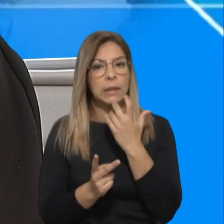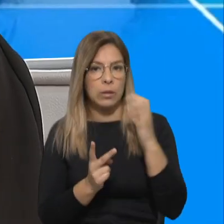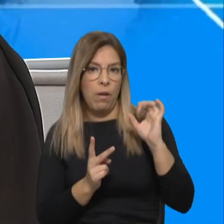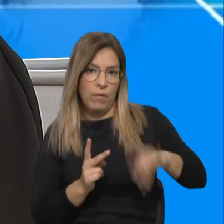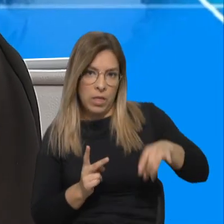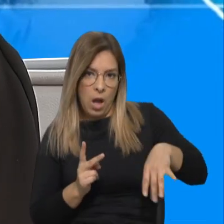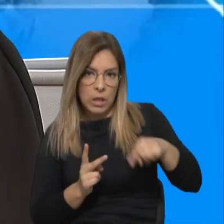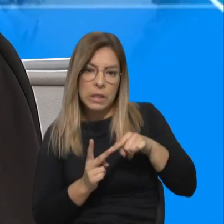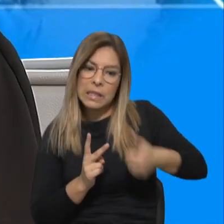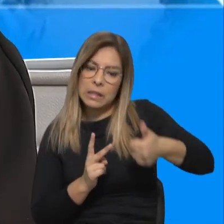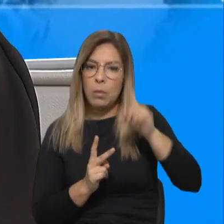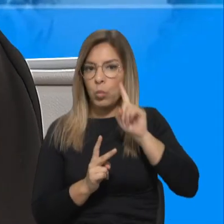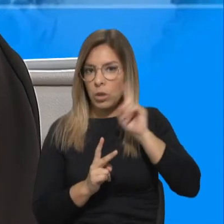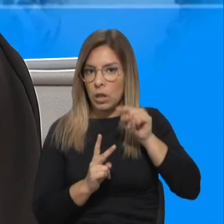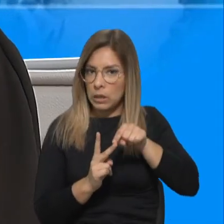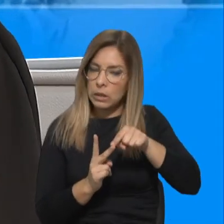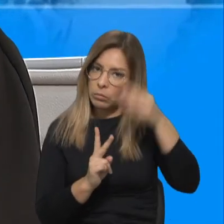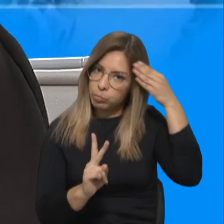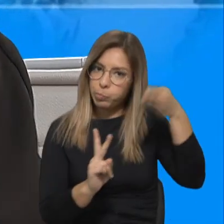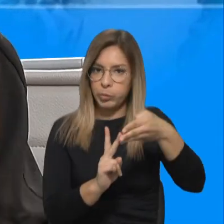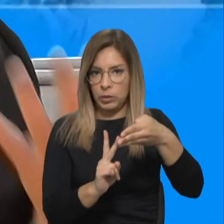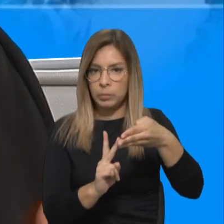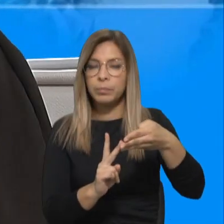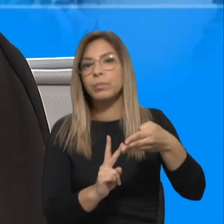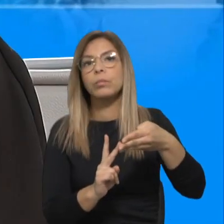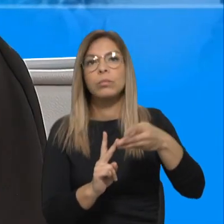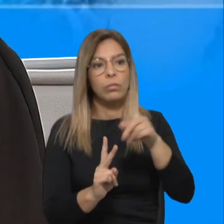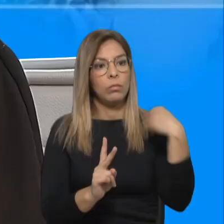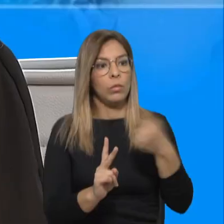esse o foco que nós também queremos ajudar,